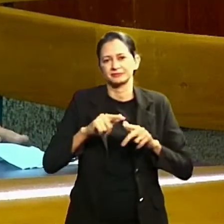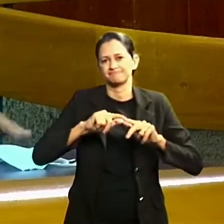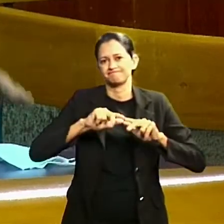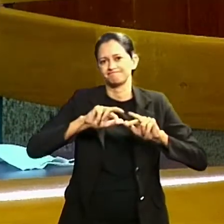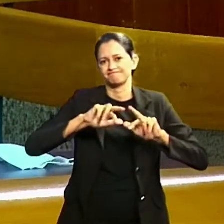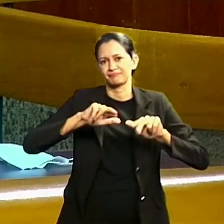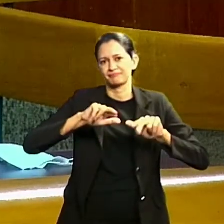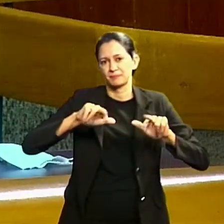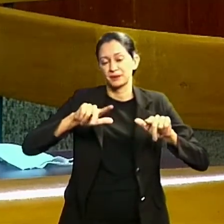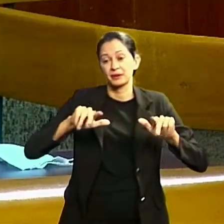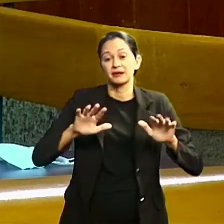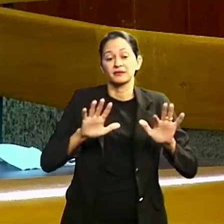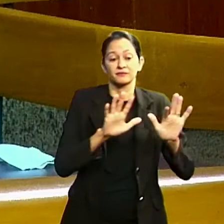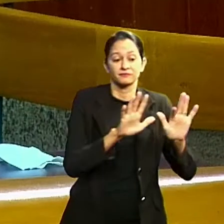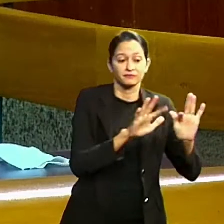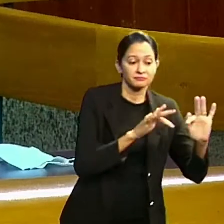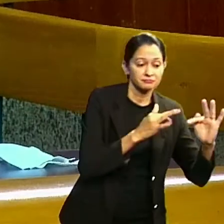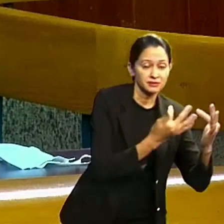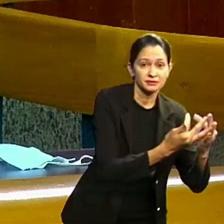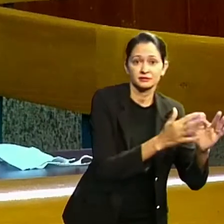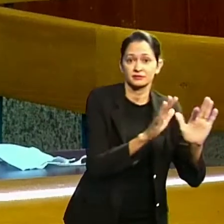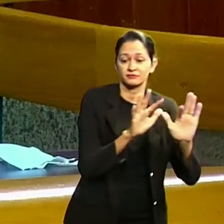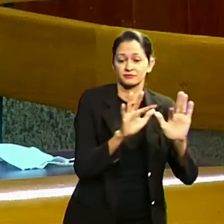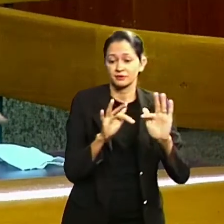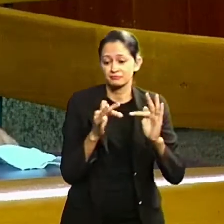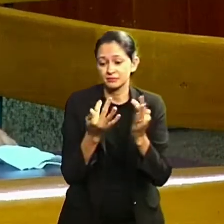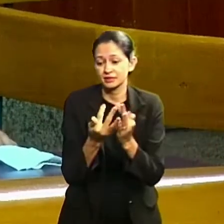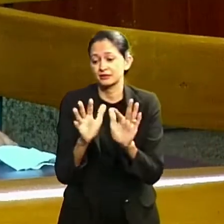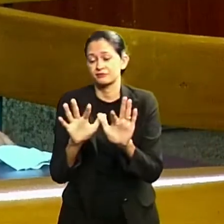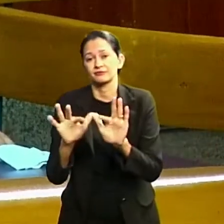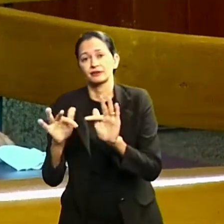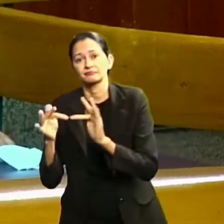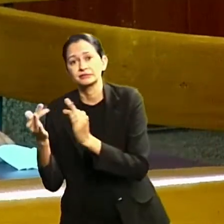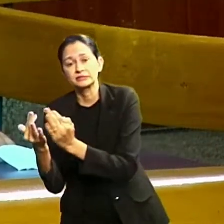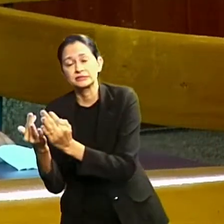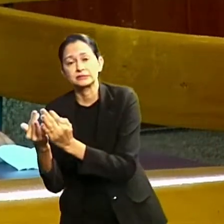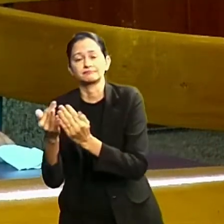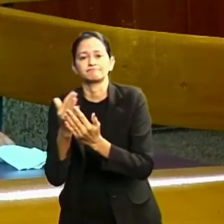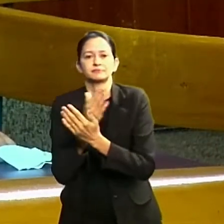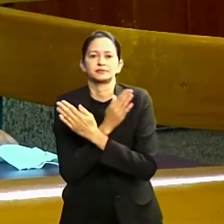Momento em que muitas famílias ainda estão desempregadas.